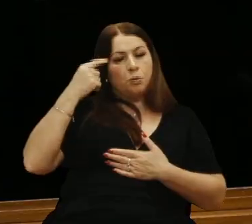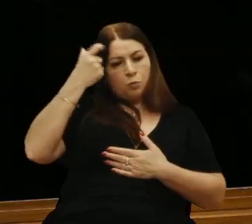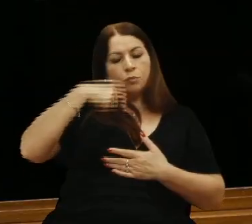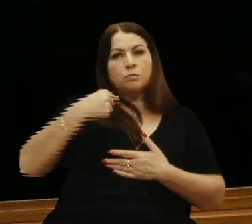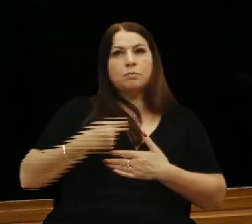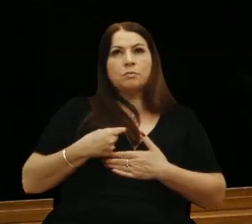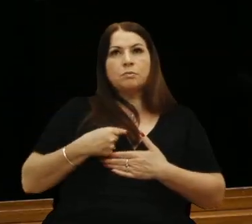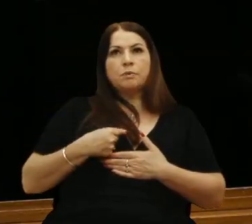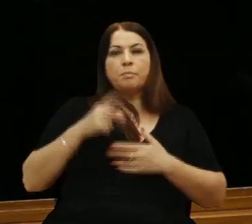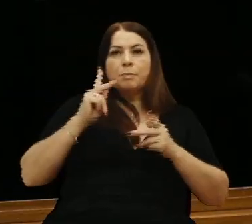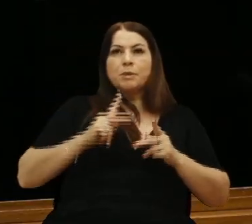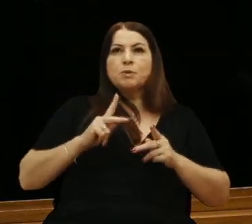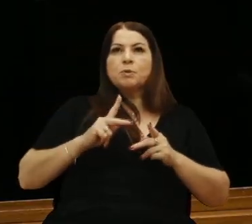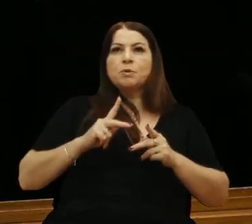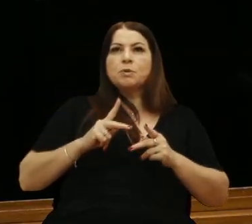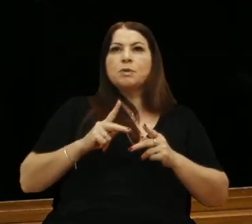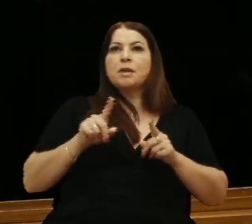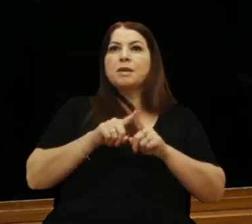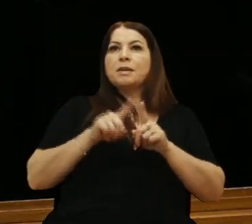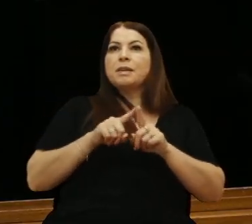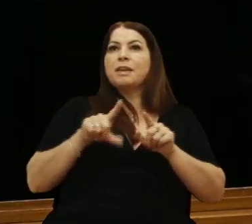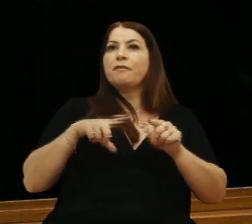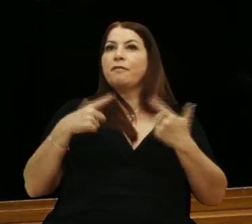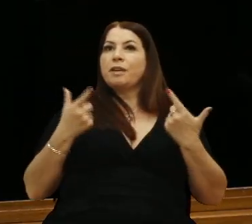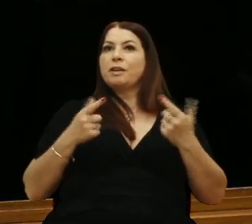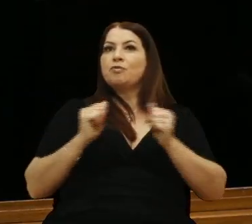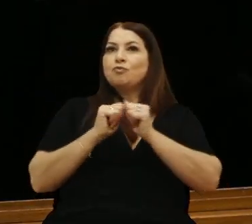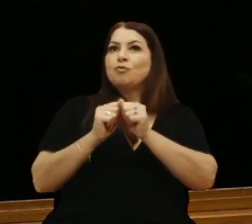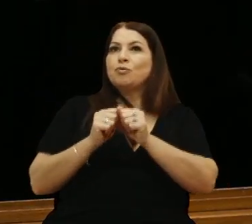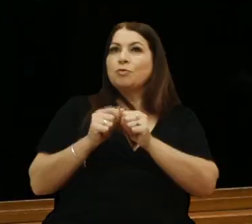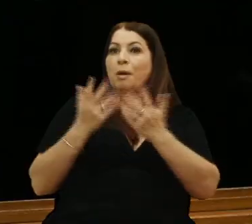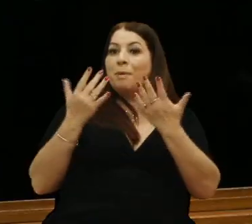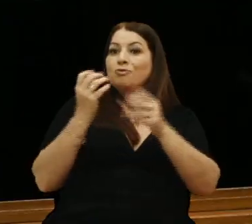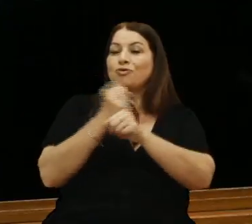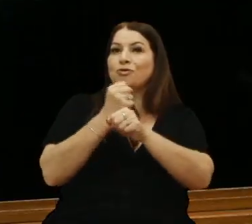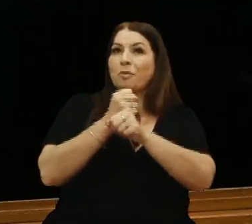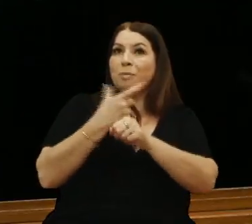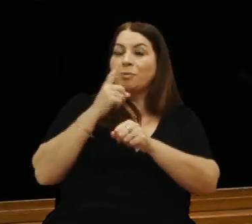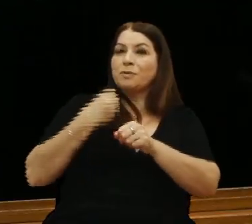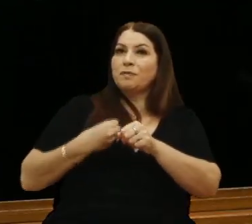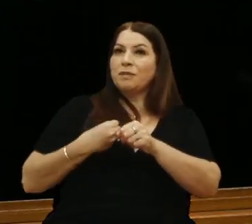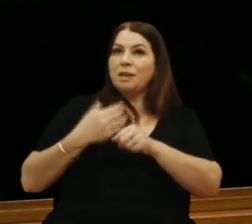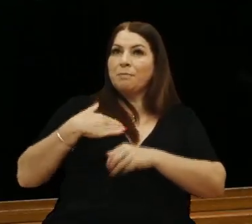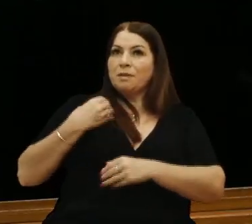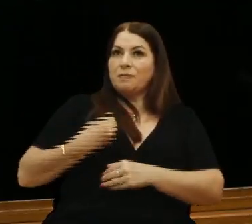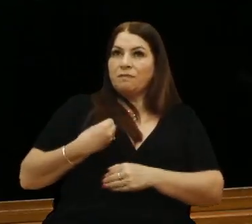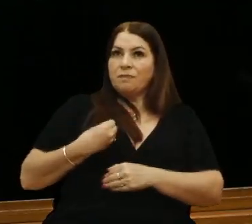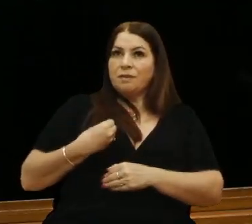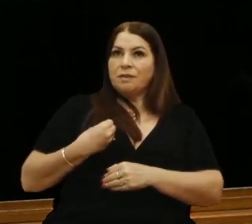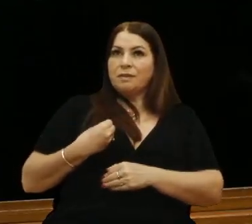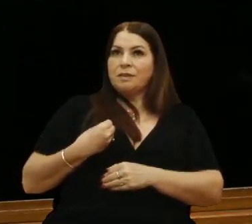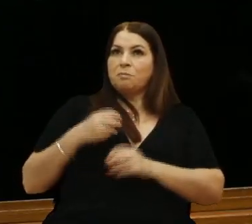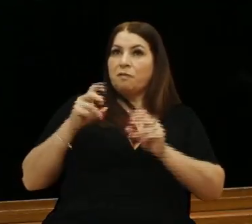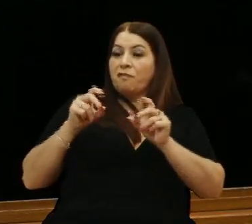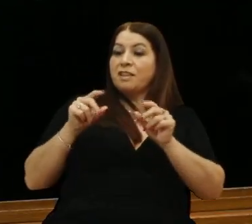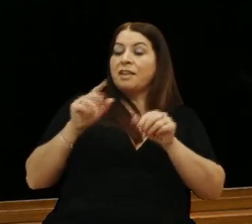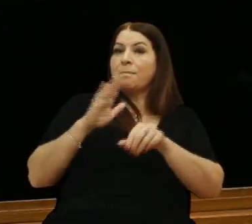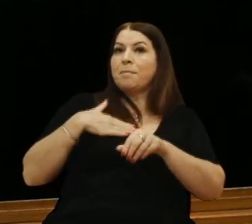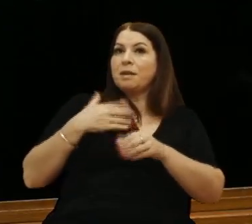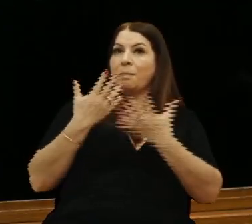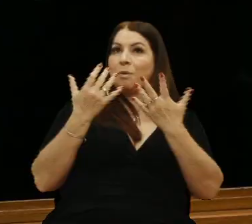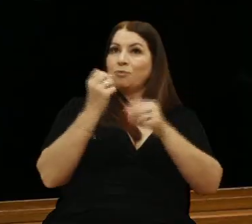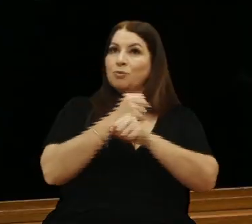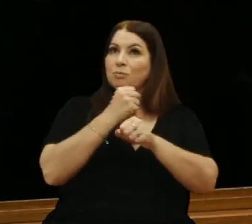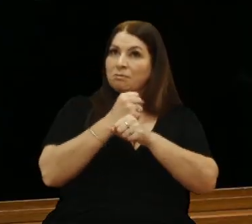presidente. Sou alguém que vende a mão de obra para viver. E é sobre isso que é a minha vida. Sobre vender a minha mão de obra,